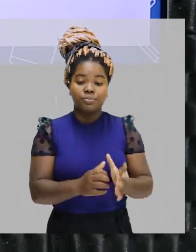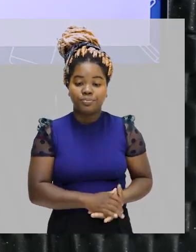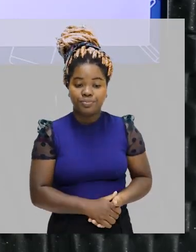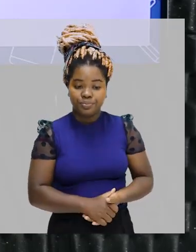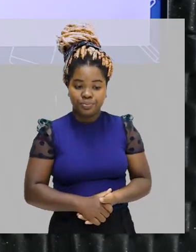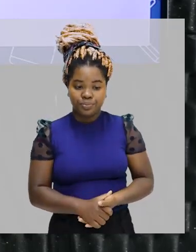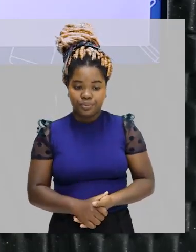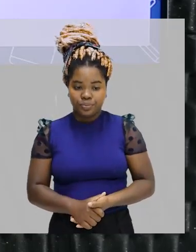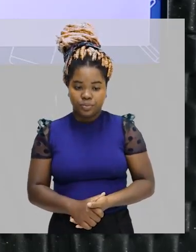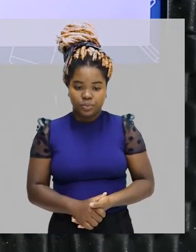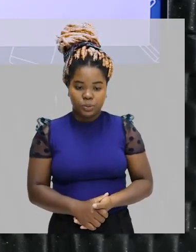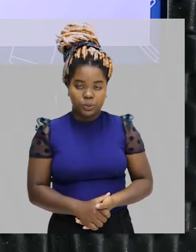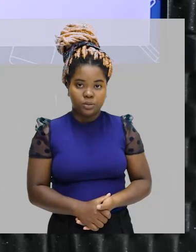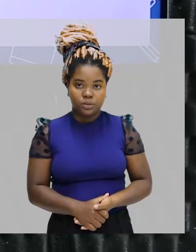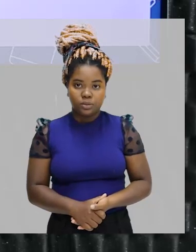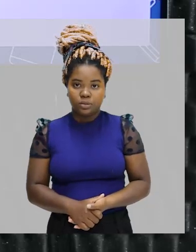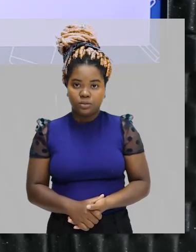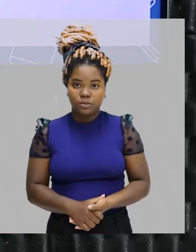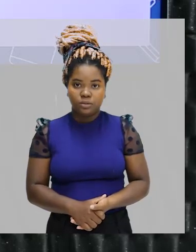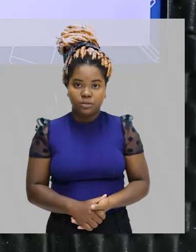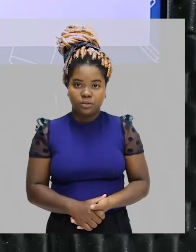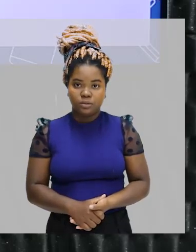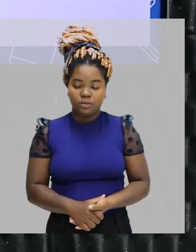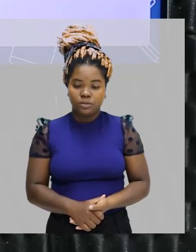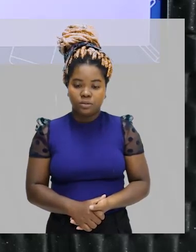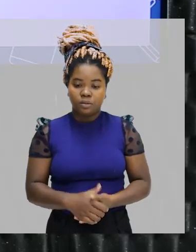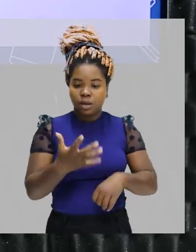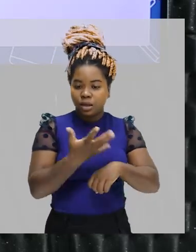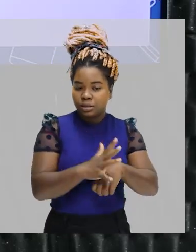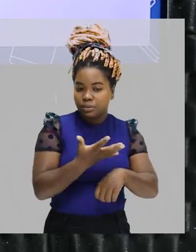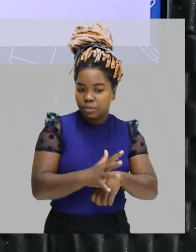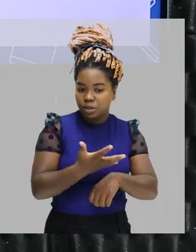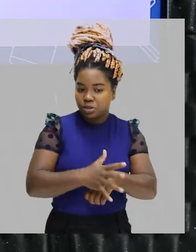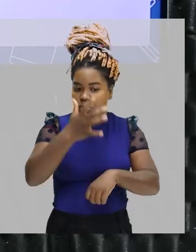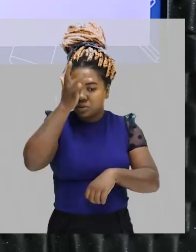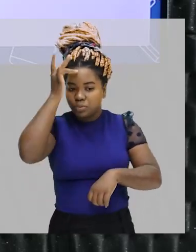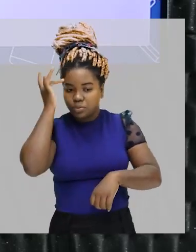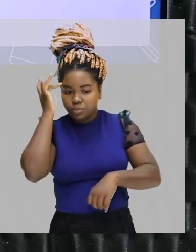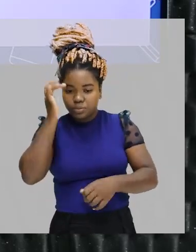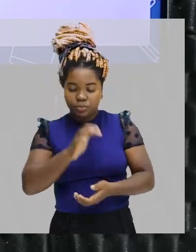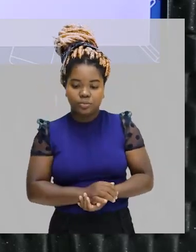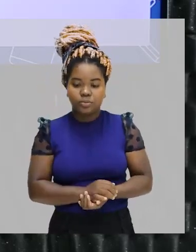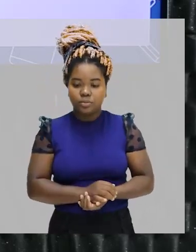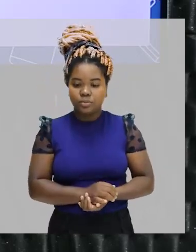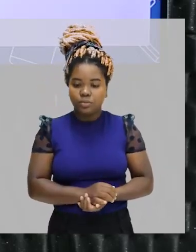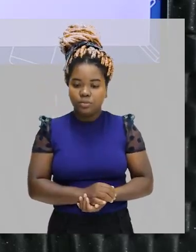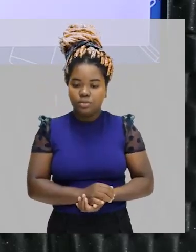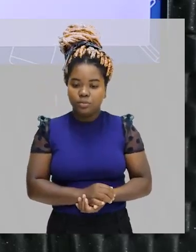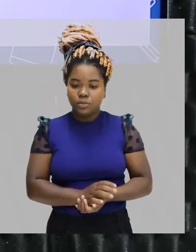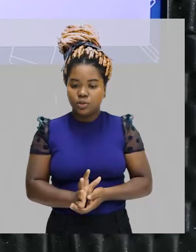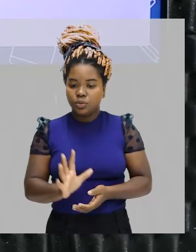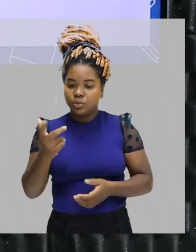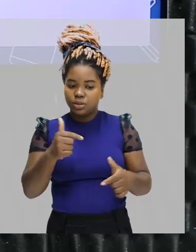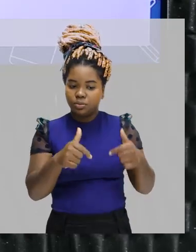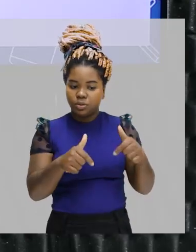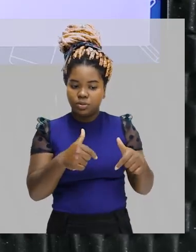A person's task ou tasks, as tarefas de uma pessoa em uma situação de